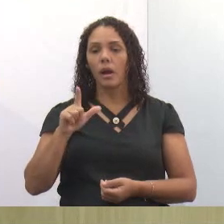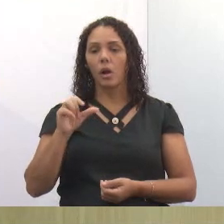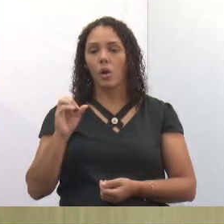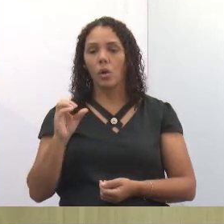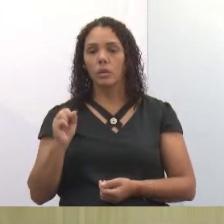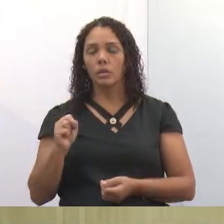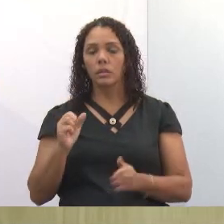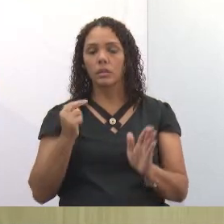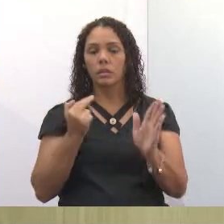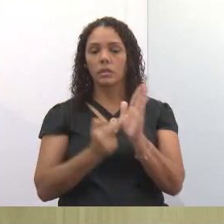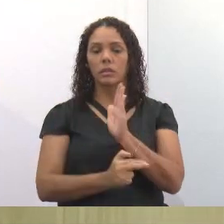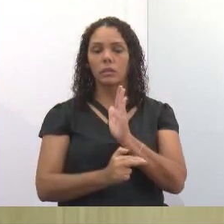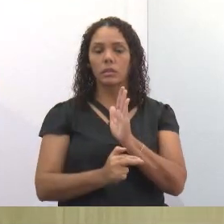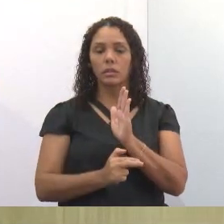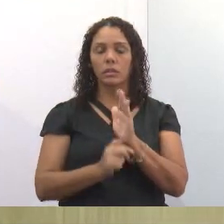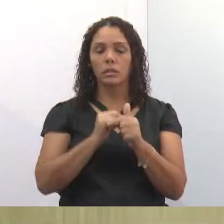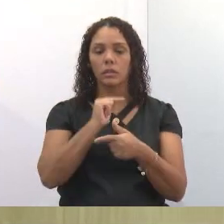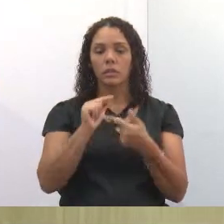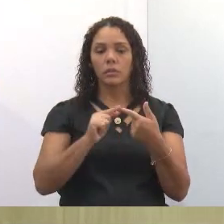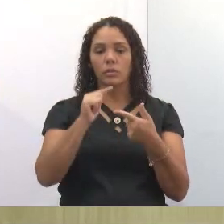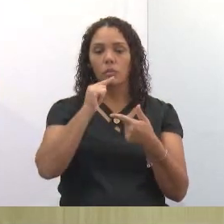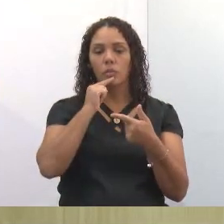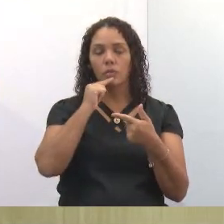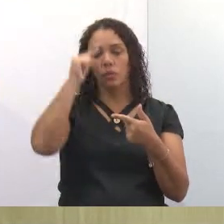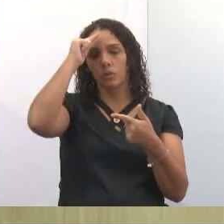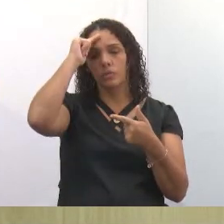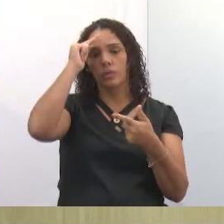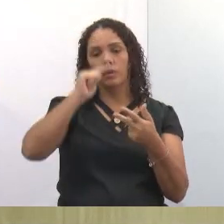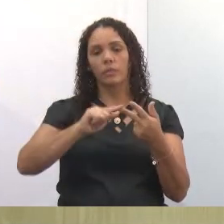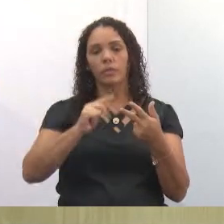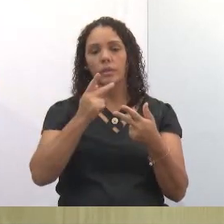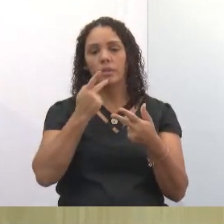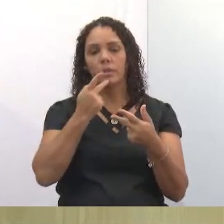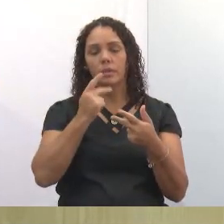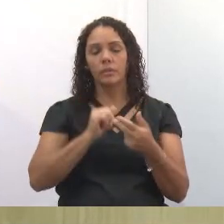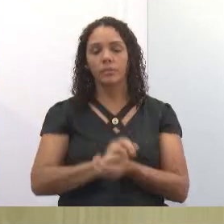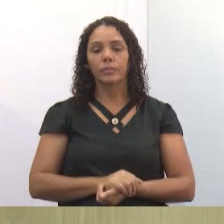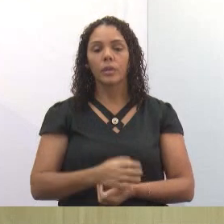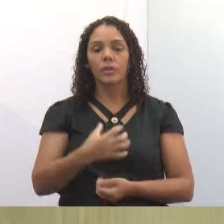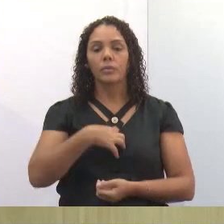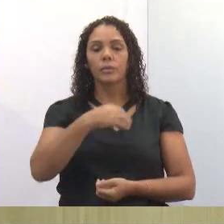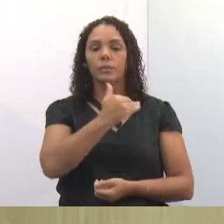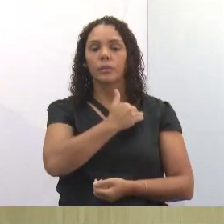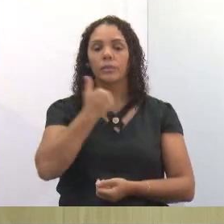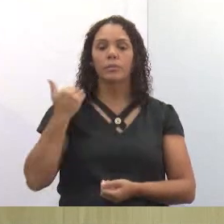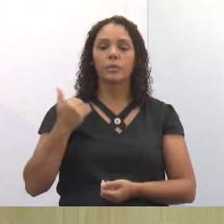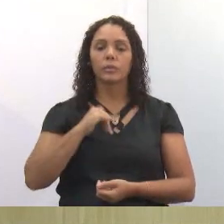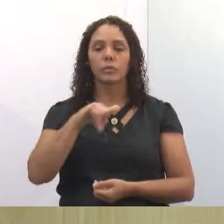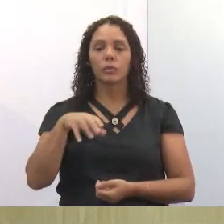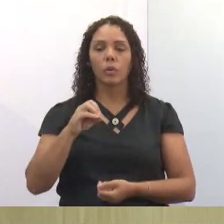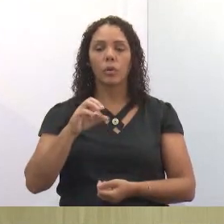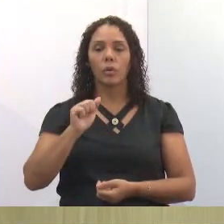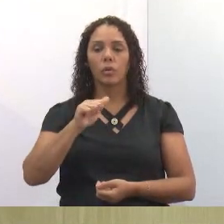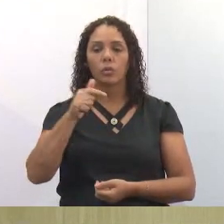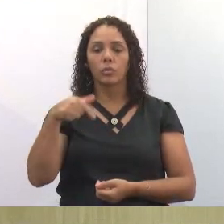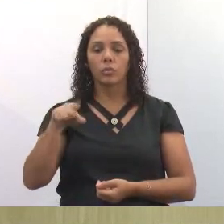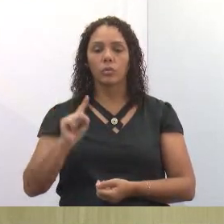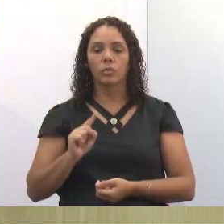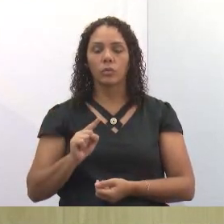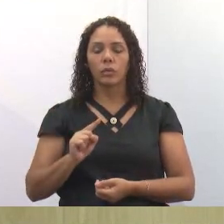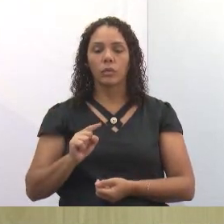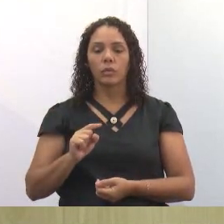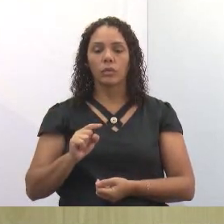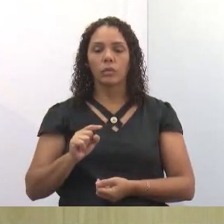Guedes. Voto formulado pelos vereadores Luiz Flávio e Hernani Barreto. Voto pesar pelo falecimento de João de Deus Silvério